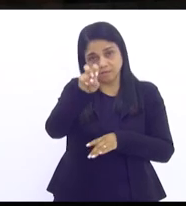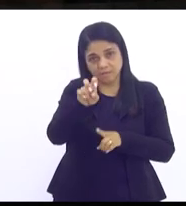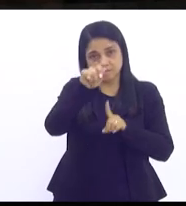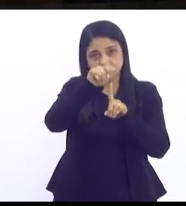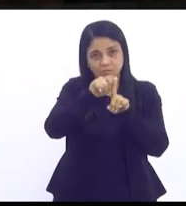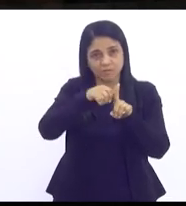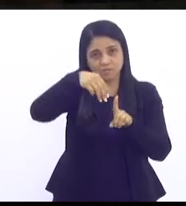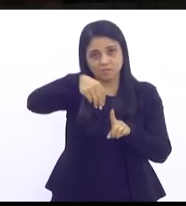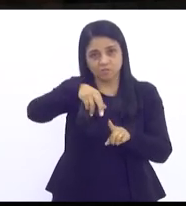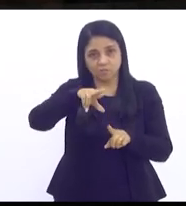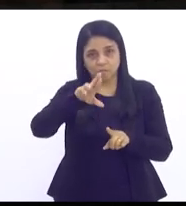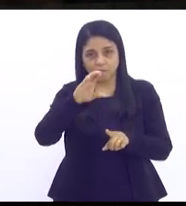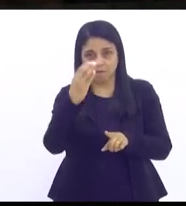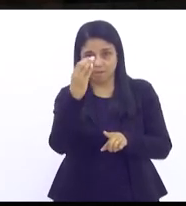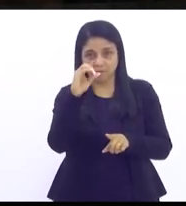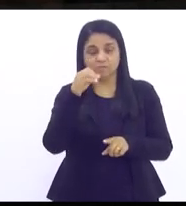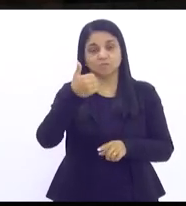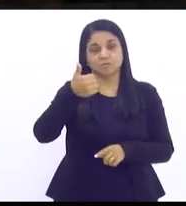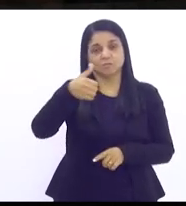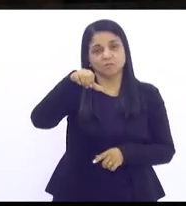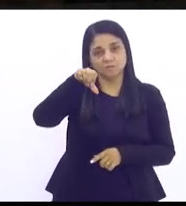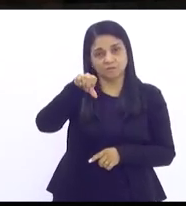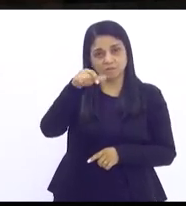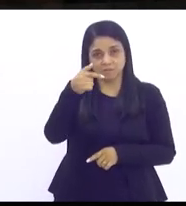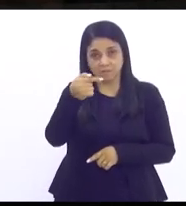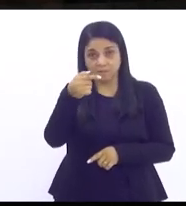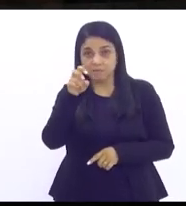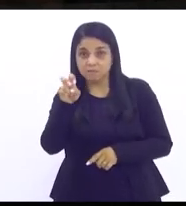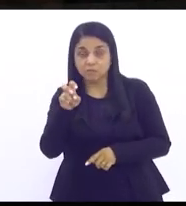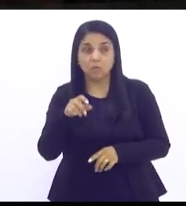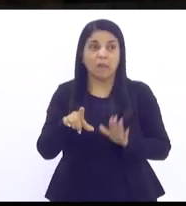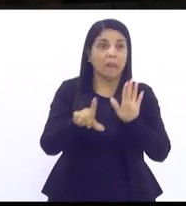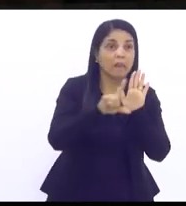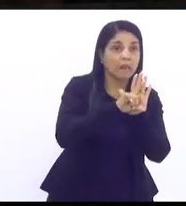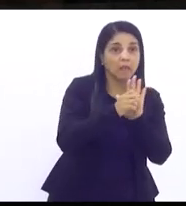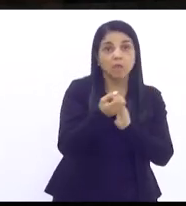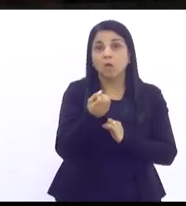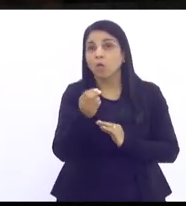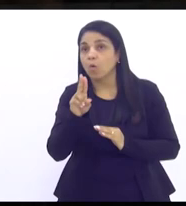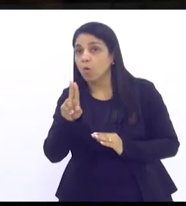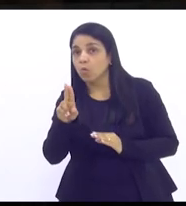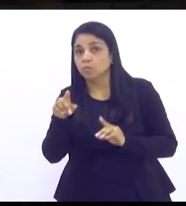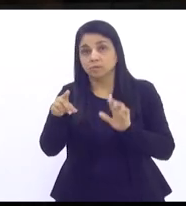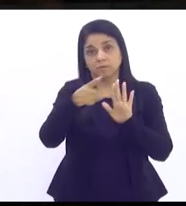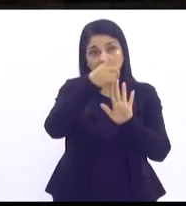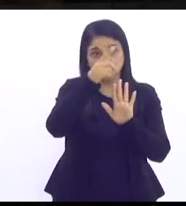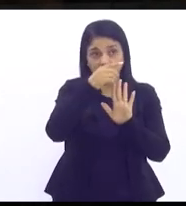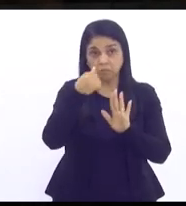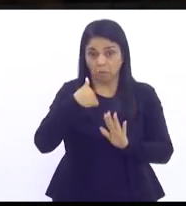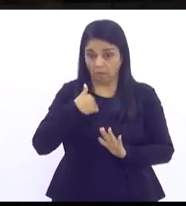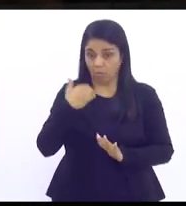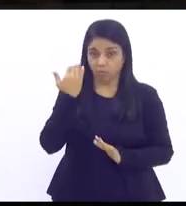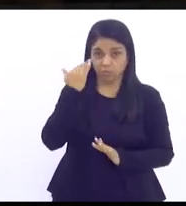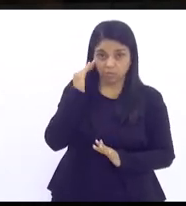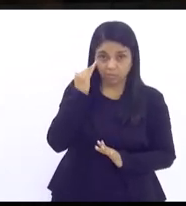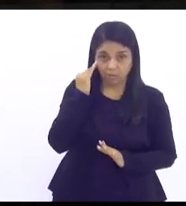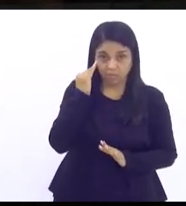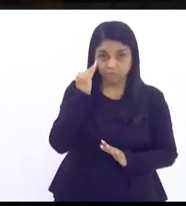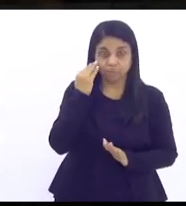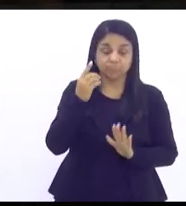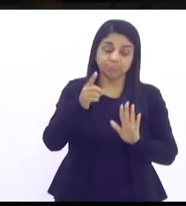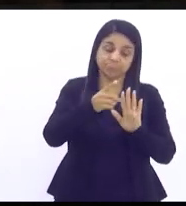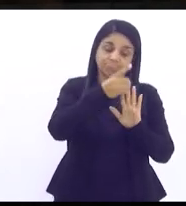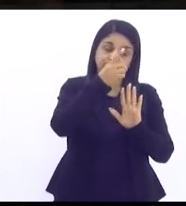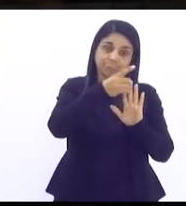março de 1975. Por lei ou por decreto? Entendo eu que por